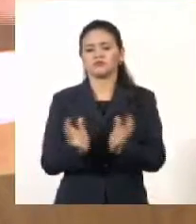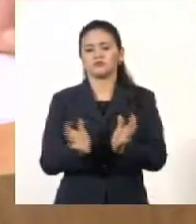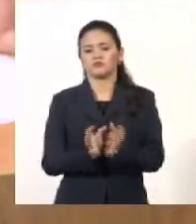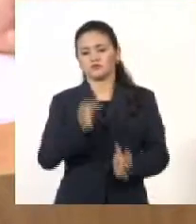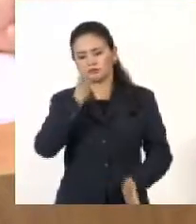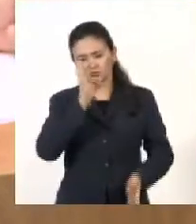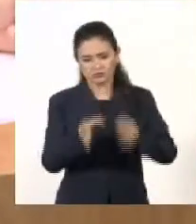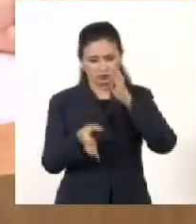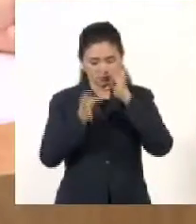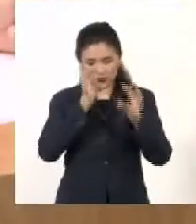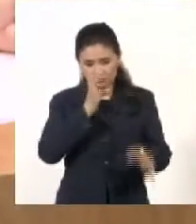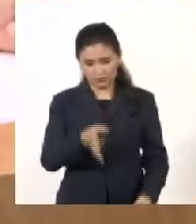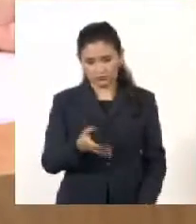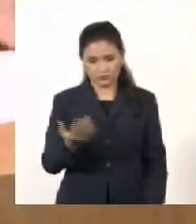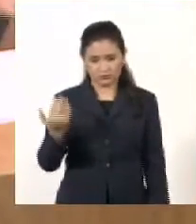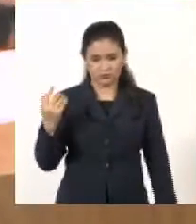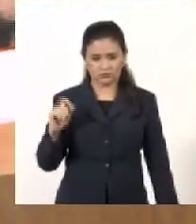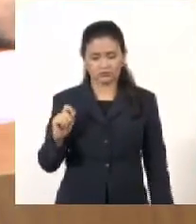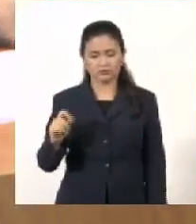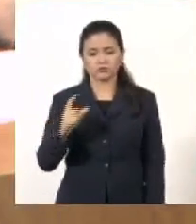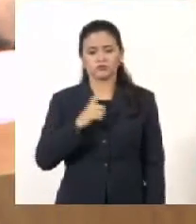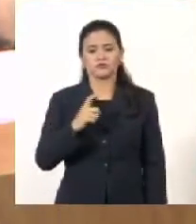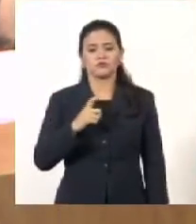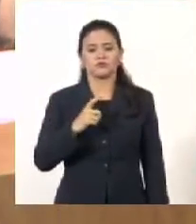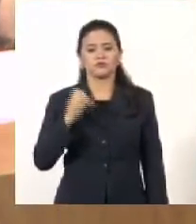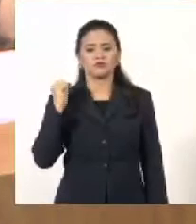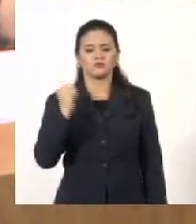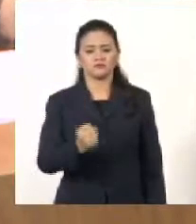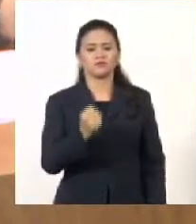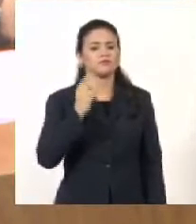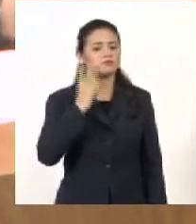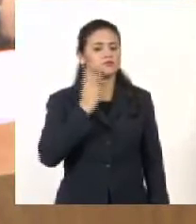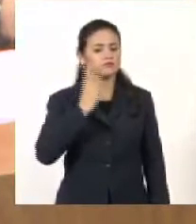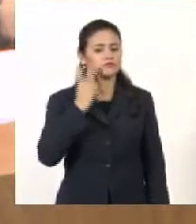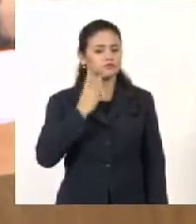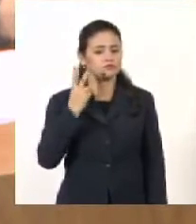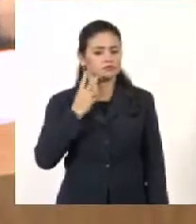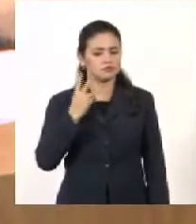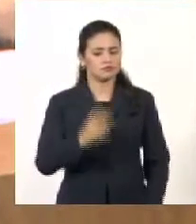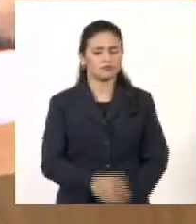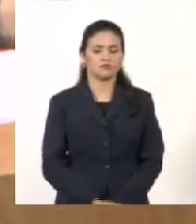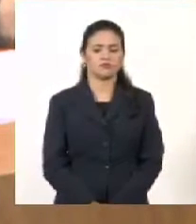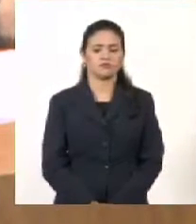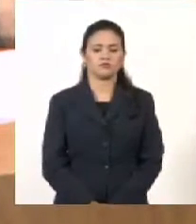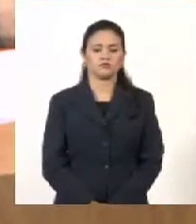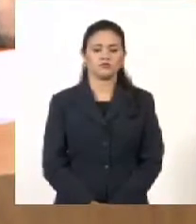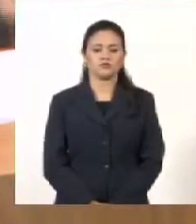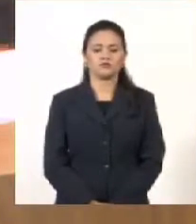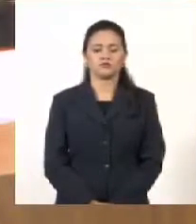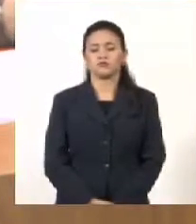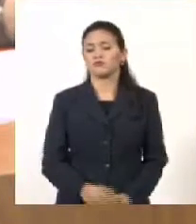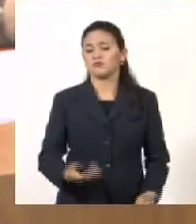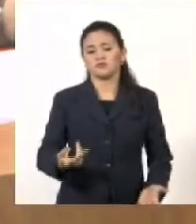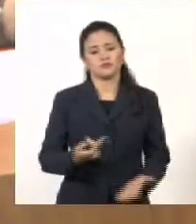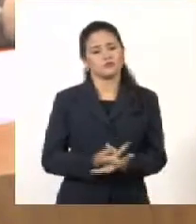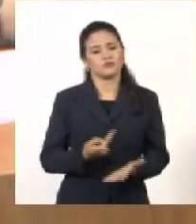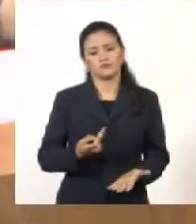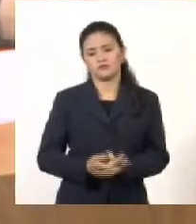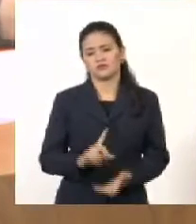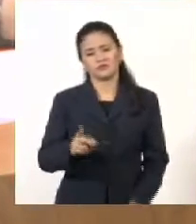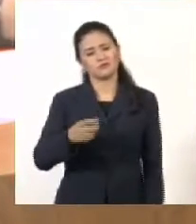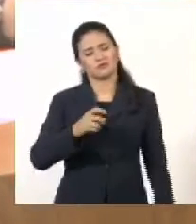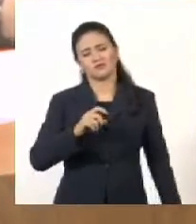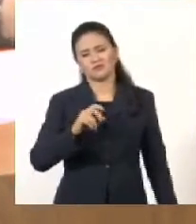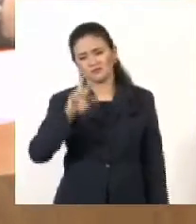acusei anteriormente que havia matado um vereador na cidade. E ele comete um erro, um grande equívoco. Eu